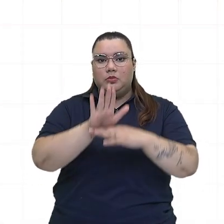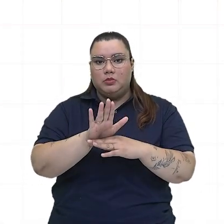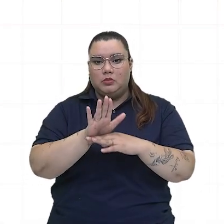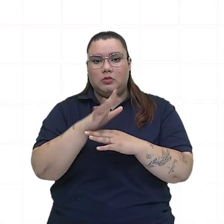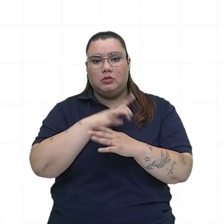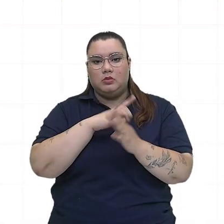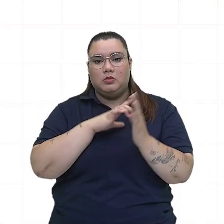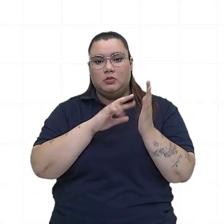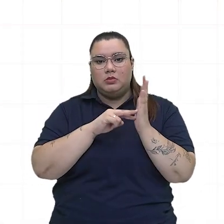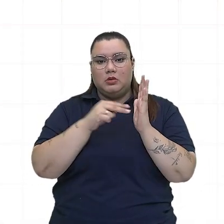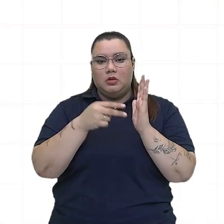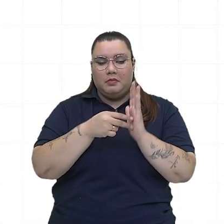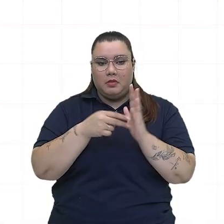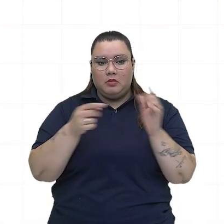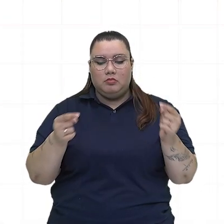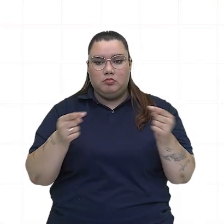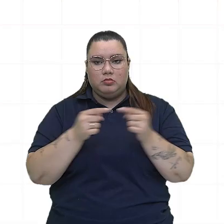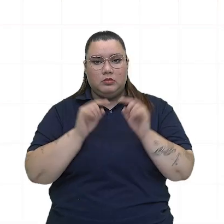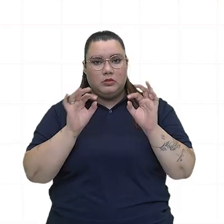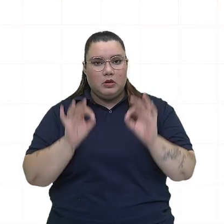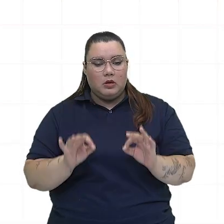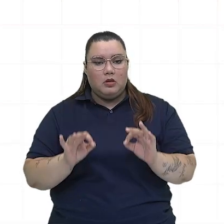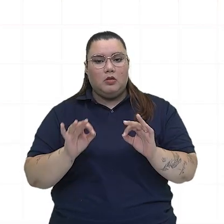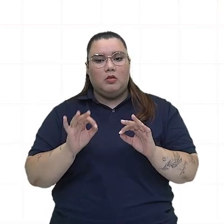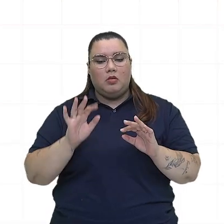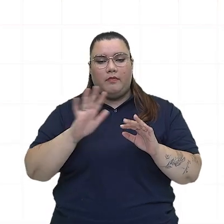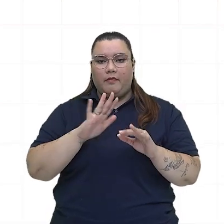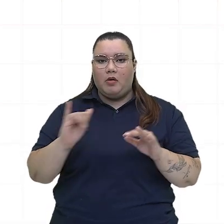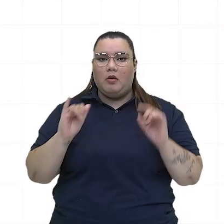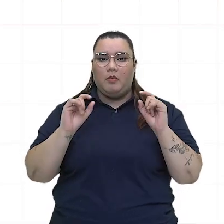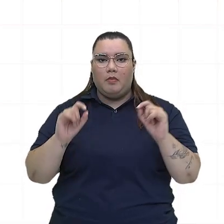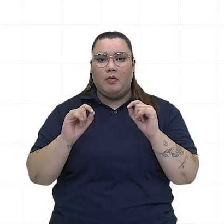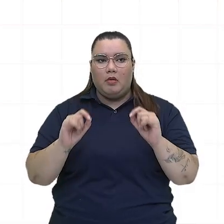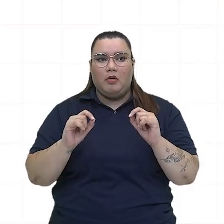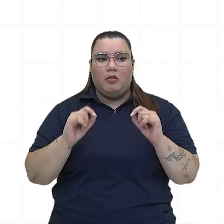forma significativa, a abastecer o mercado